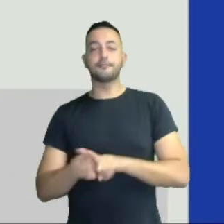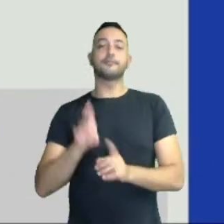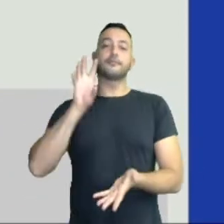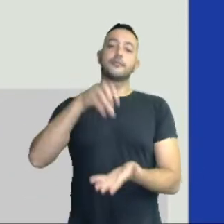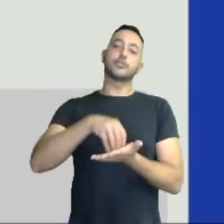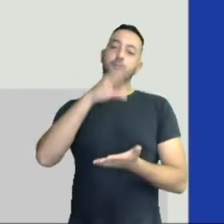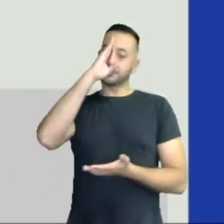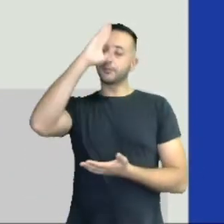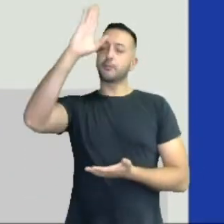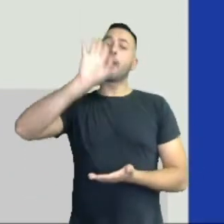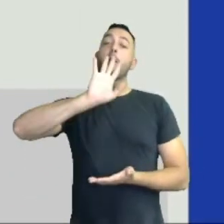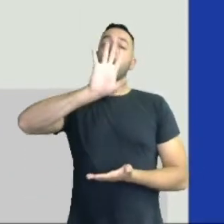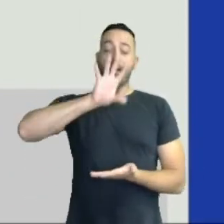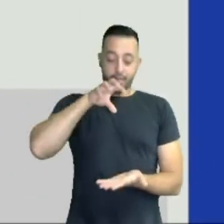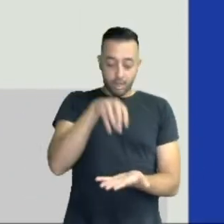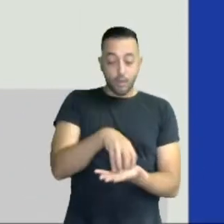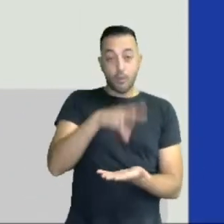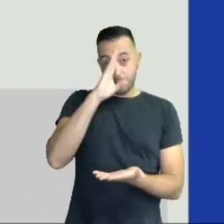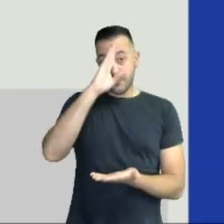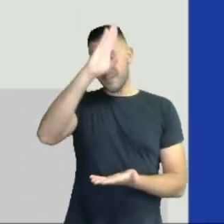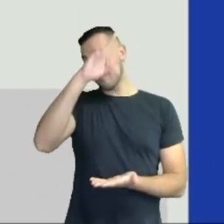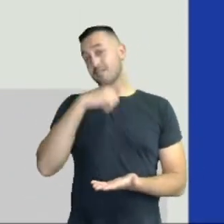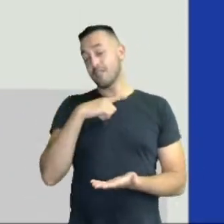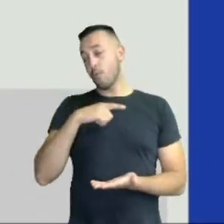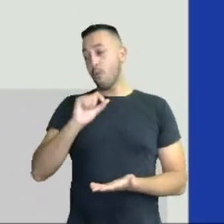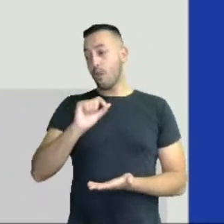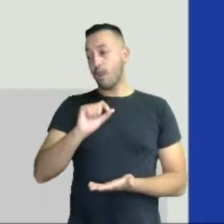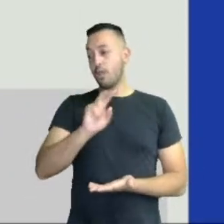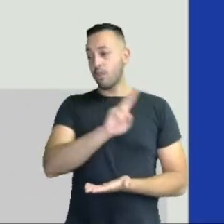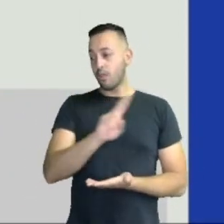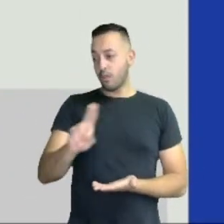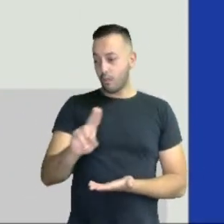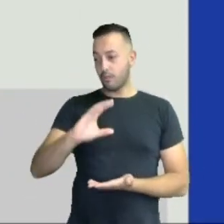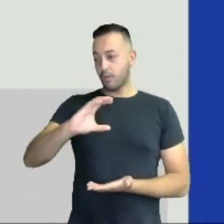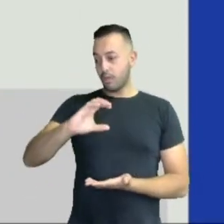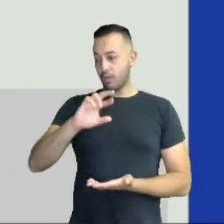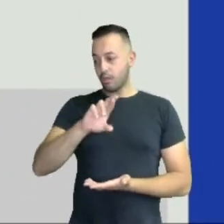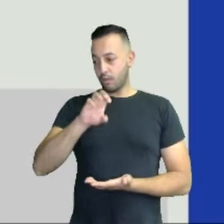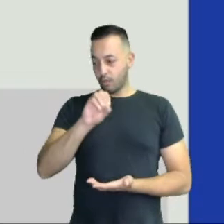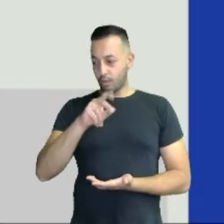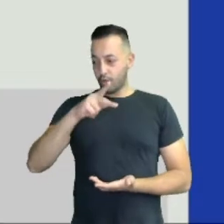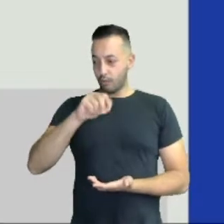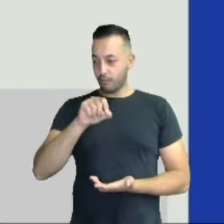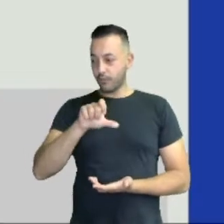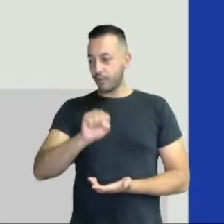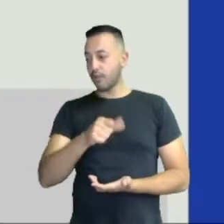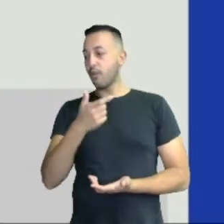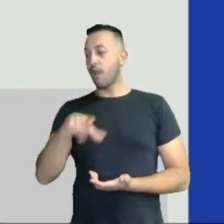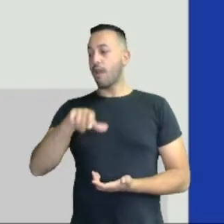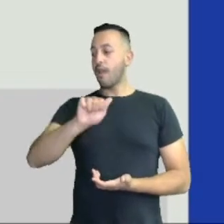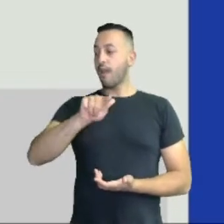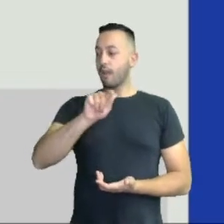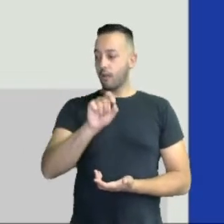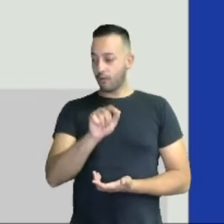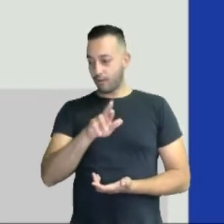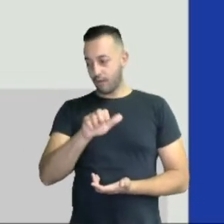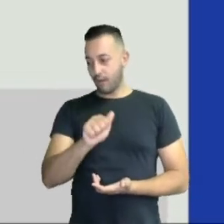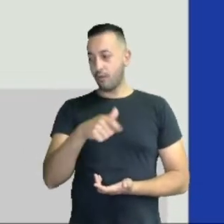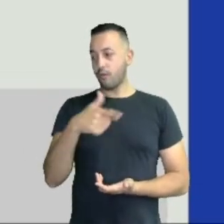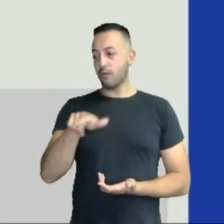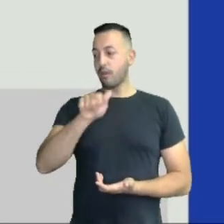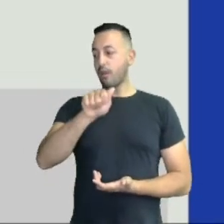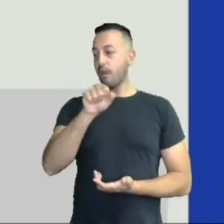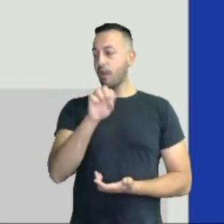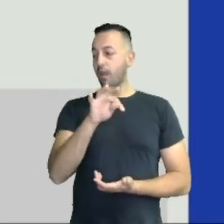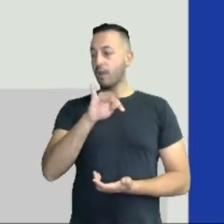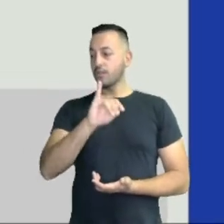principal. Era nesse núcleo principal que ficava a Acrópole, a Ágora e o haste. O haste é uma espécie de